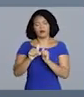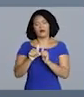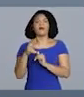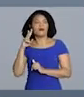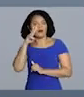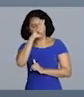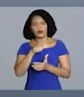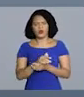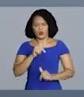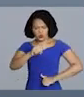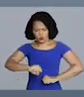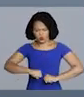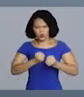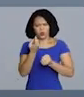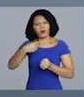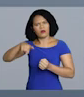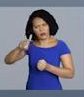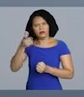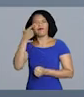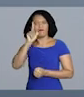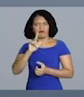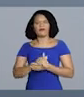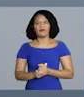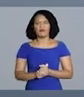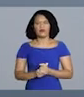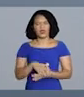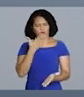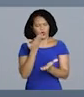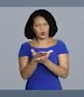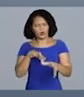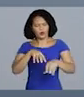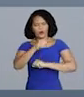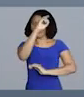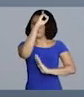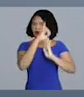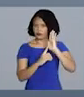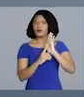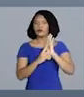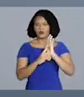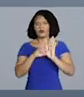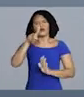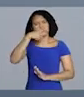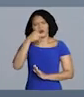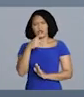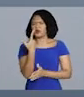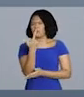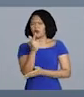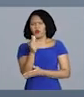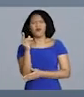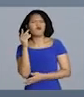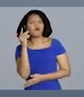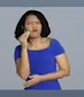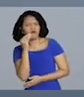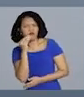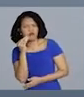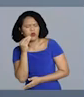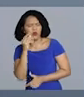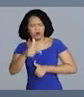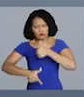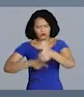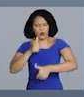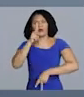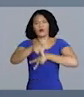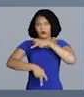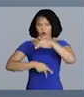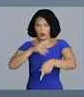fizeram vencer. Com muito esforço, fui lá e consegui. Estudei e me formei em Direito. Quando me falaram que não teria oportunidade de lutar